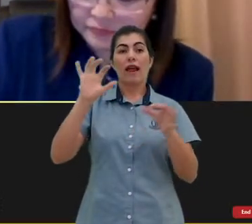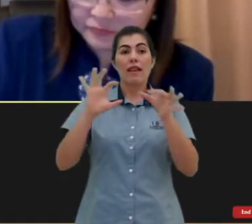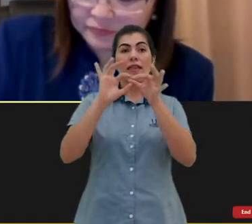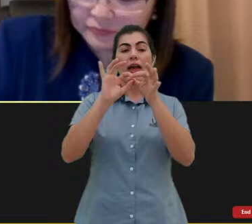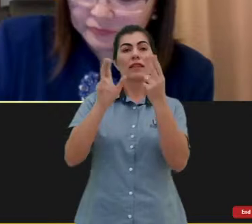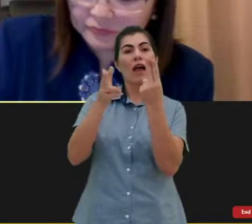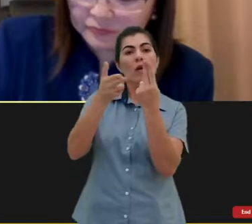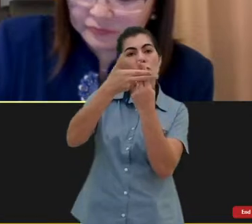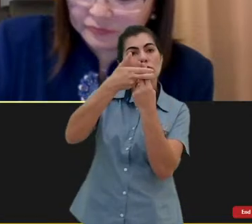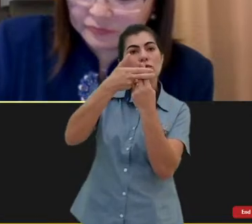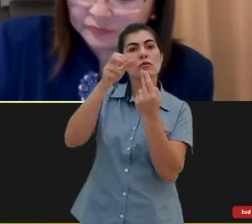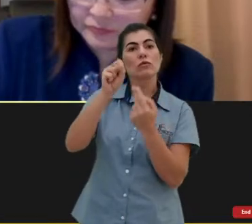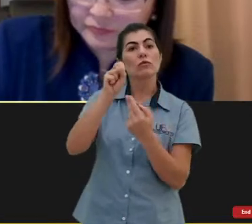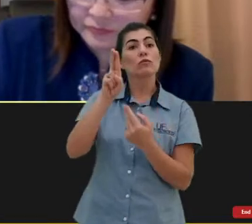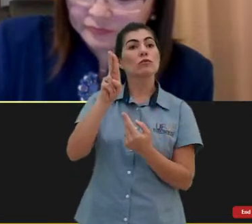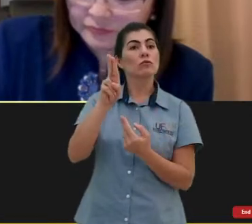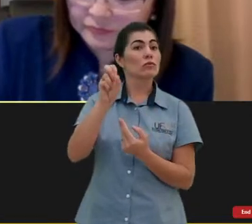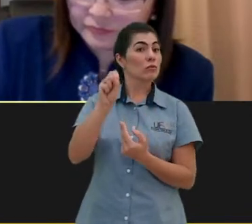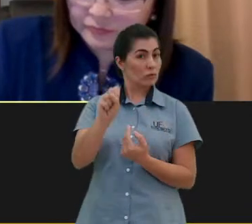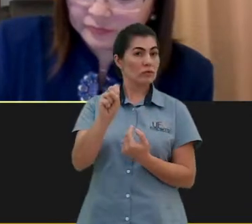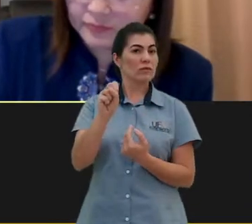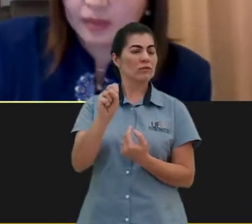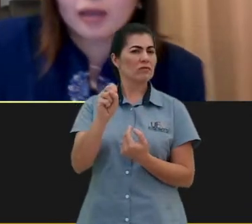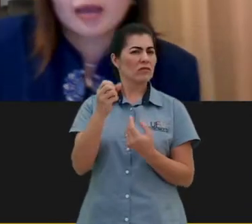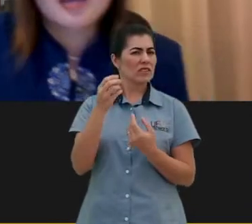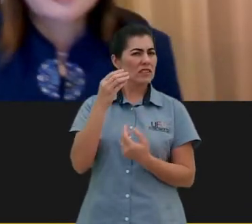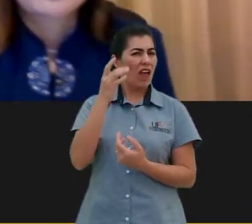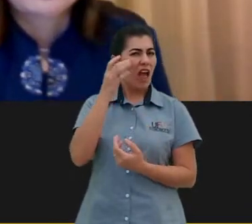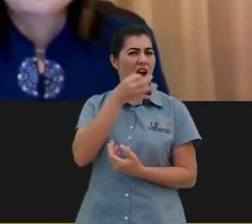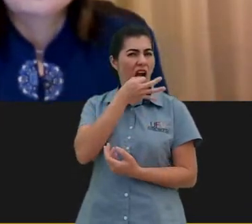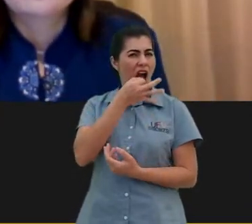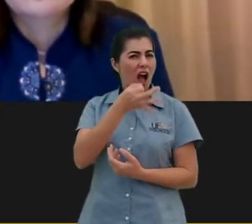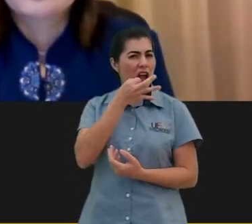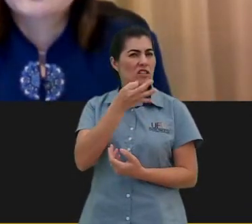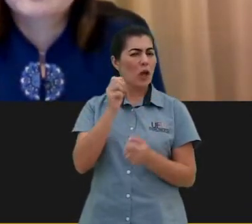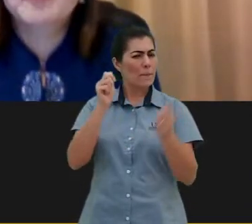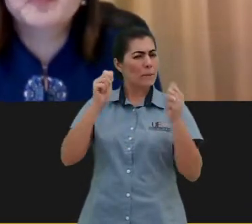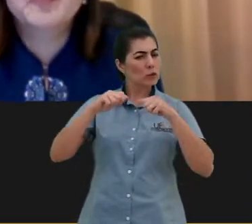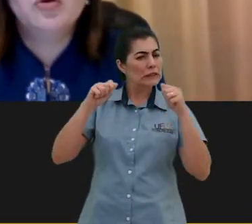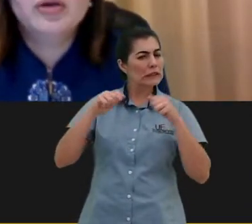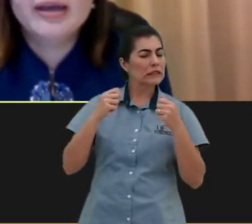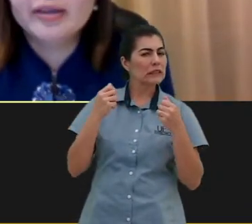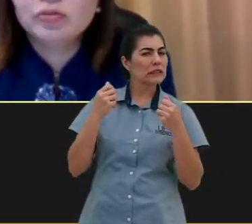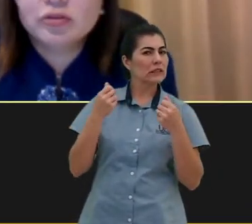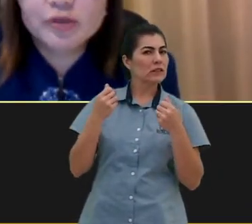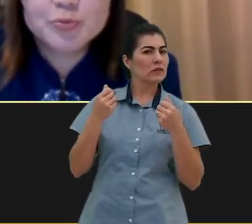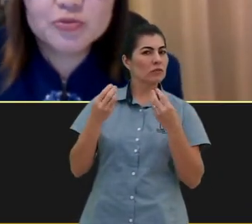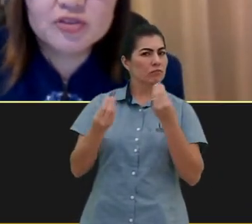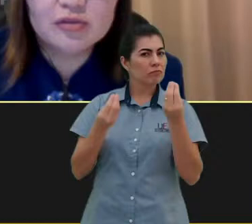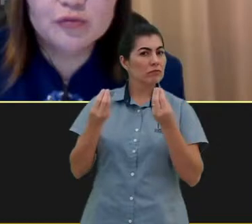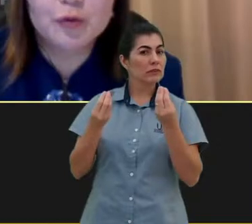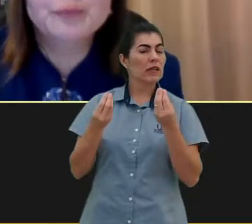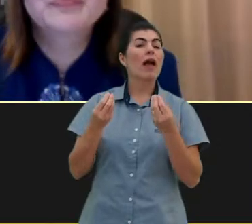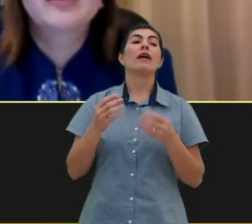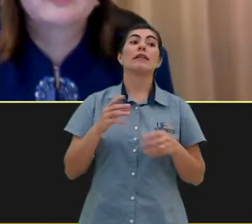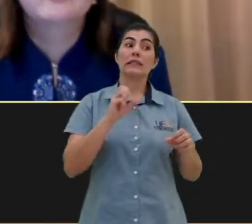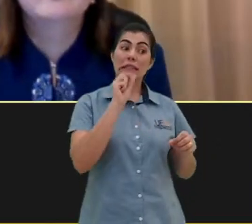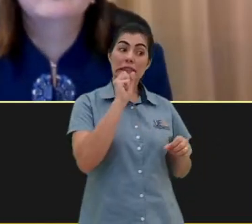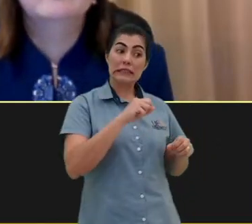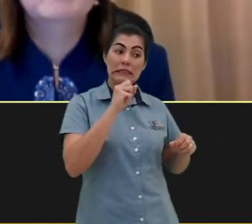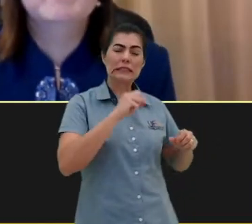os governantes poderiam adotar essas práticas? Como você acha que poderia funcionar? Olha, é totalmente possível.